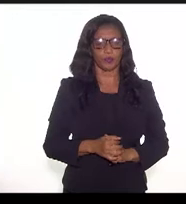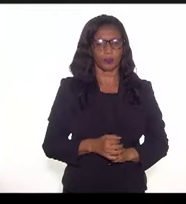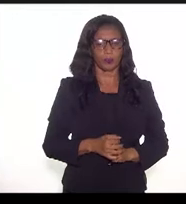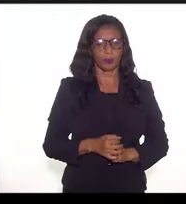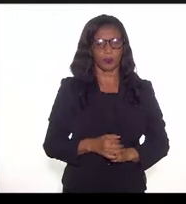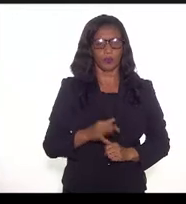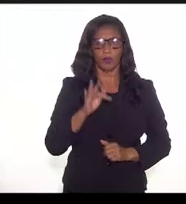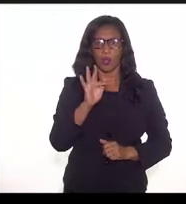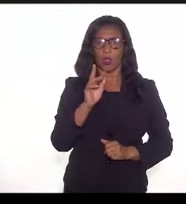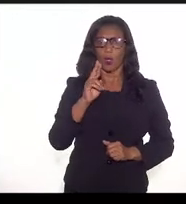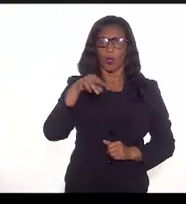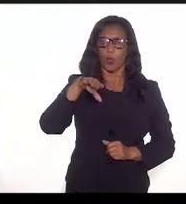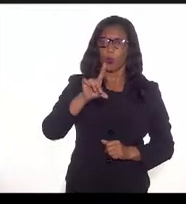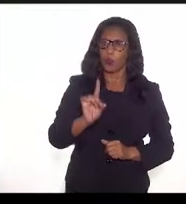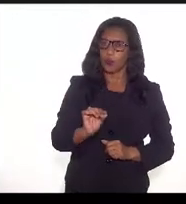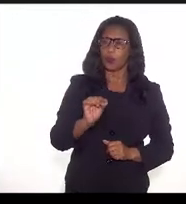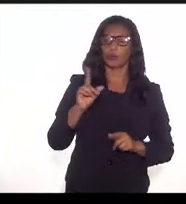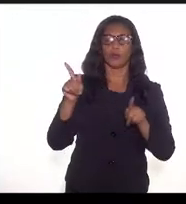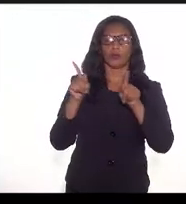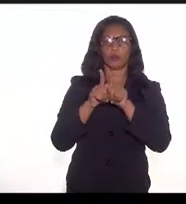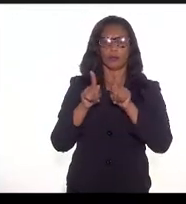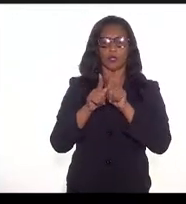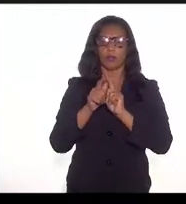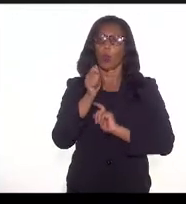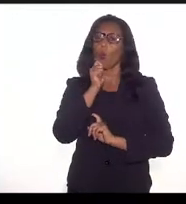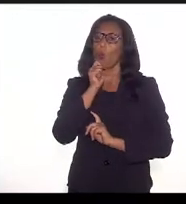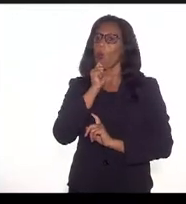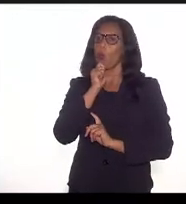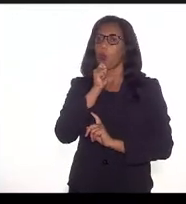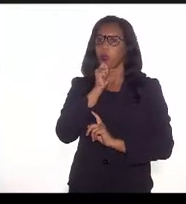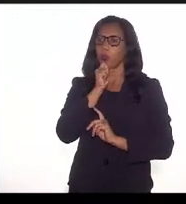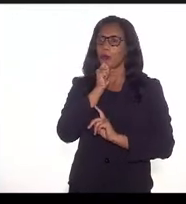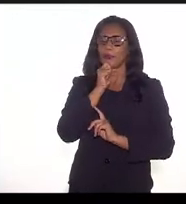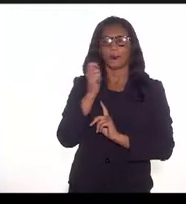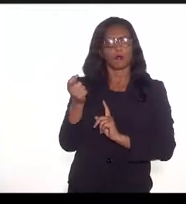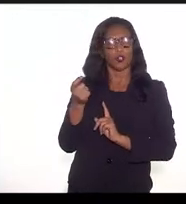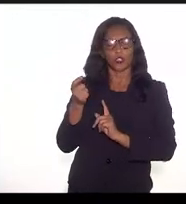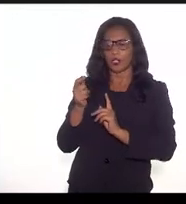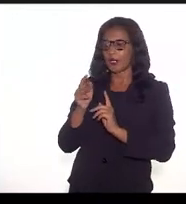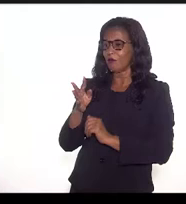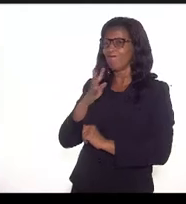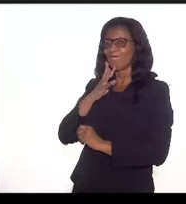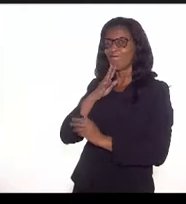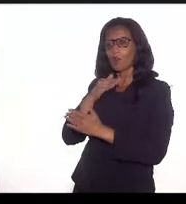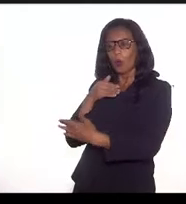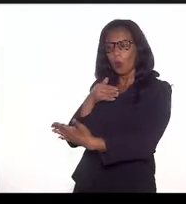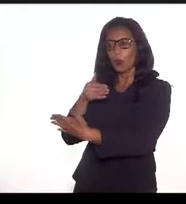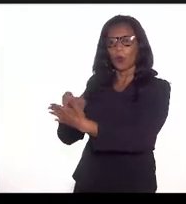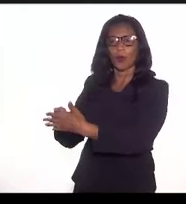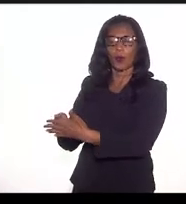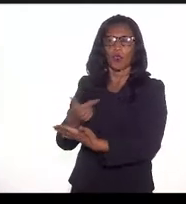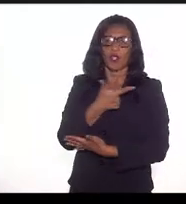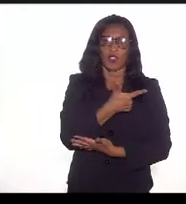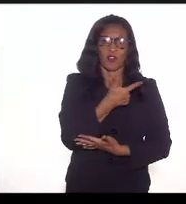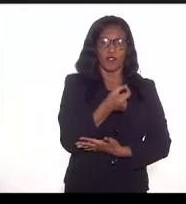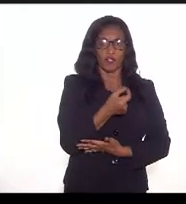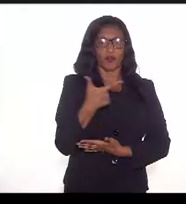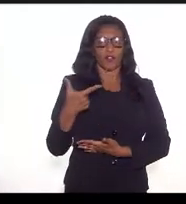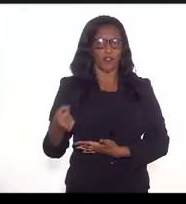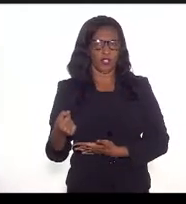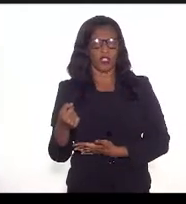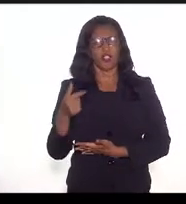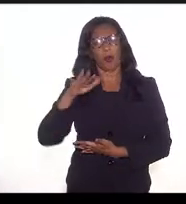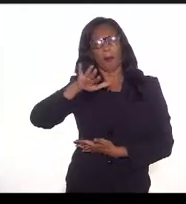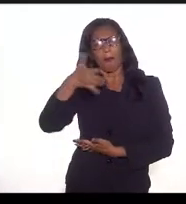de Microcrédito Produtivo Orientado. A gente não vinha tendo acesso a esse fundo em 2019. 2020 teve um pouco de